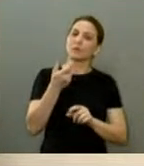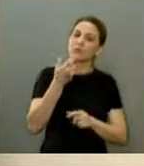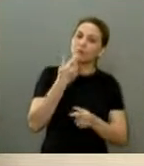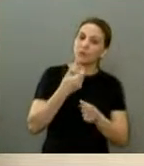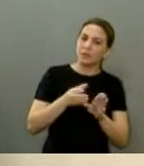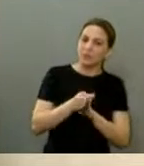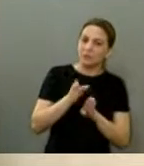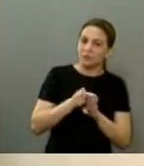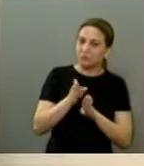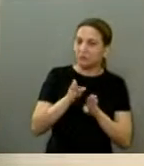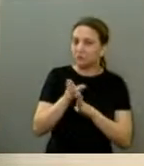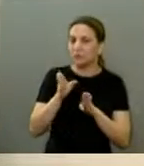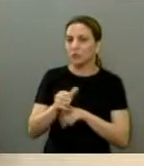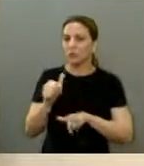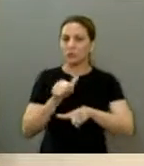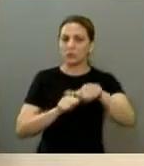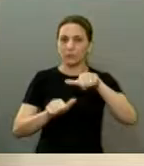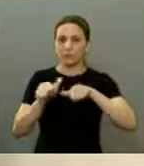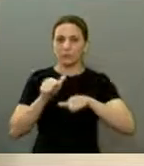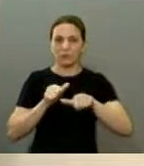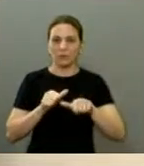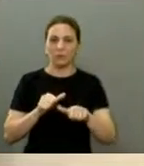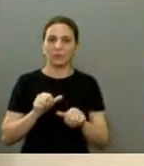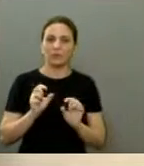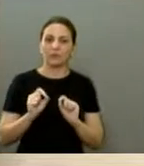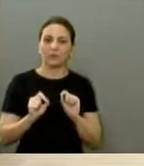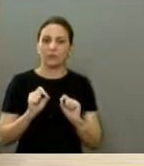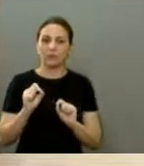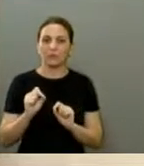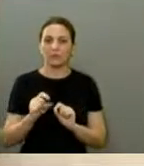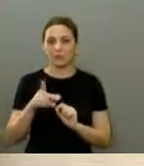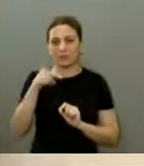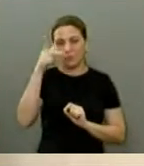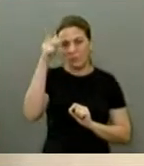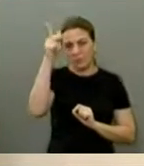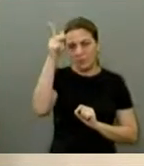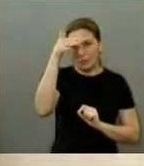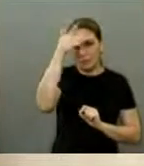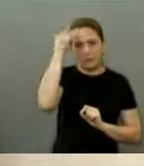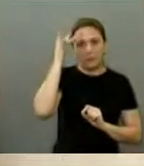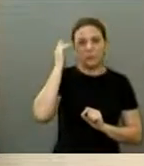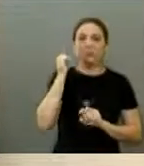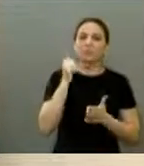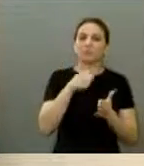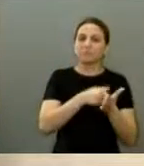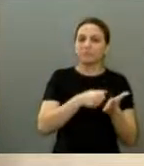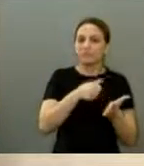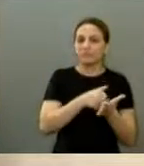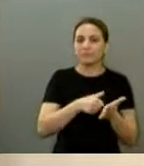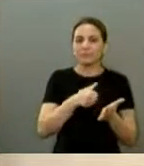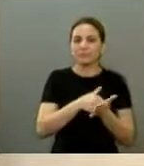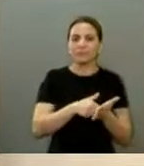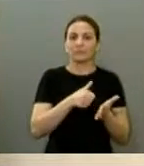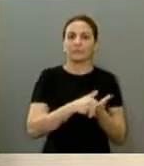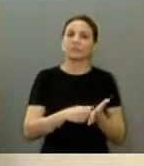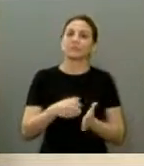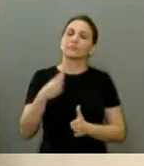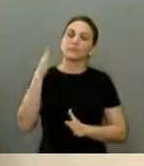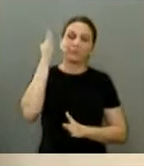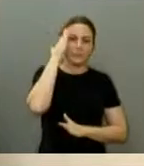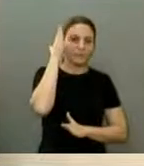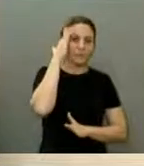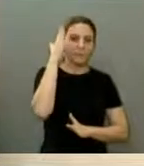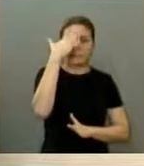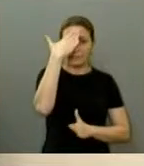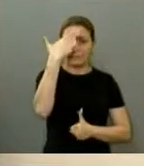mudança de uma maneira... Tá? E o pessoal que está lá, batalhando, tá, entendeu? E a gente tem